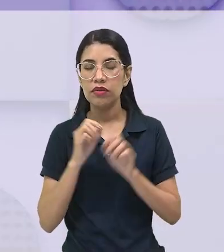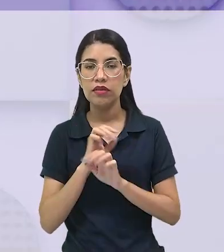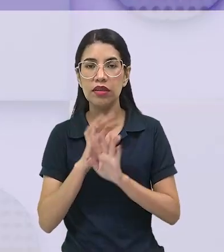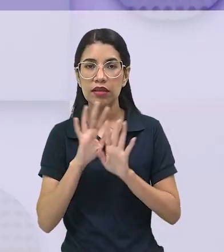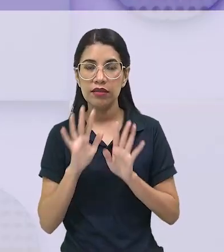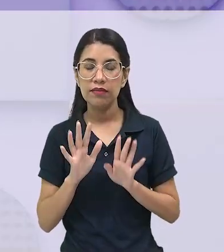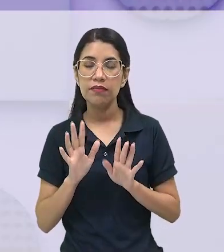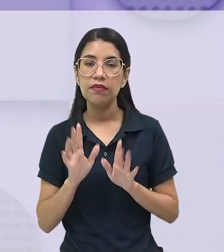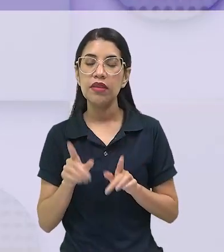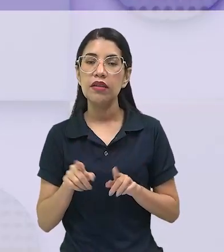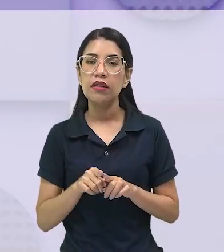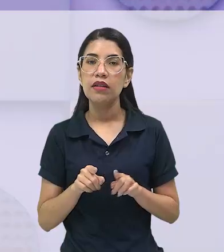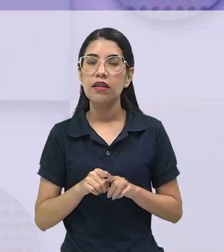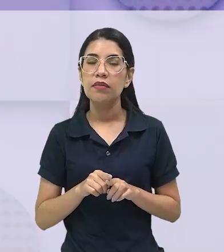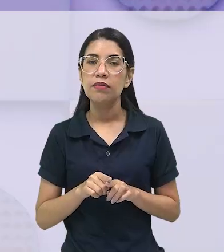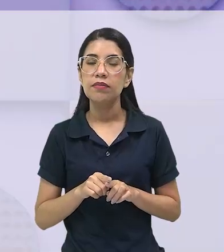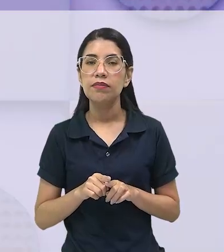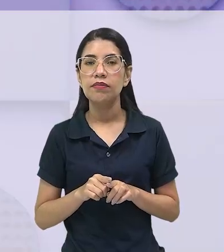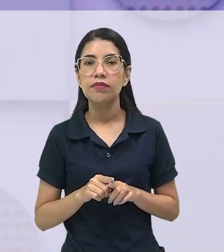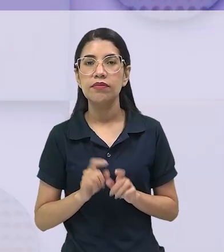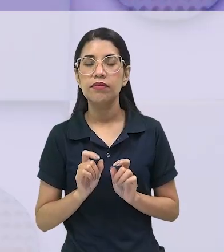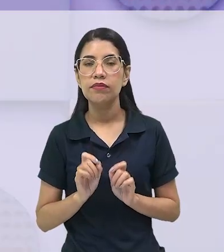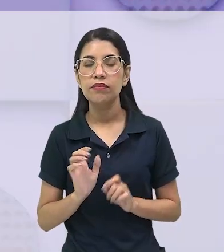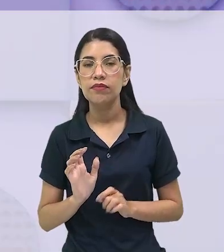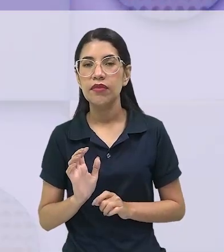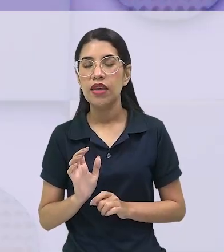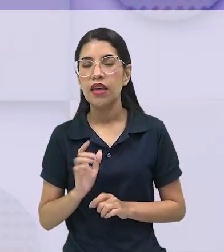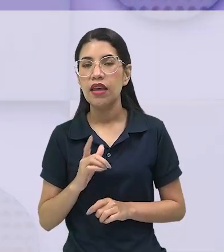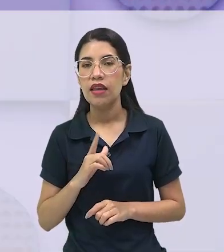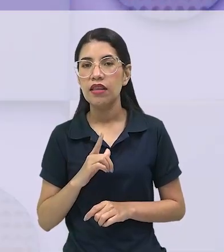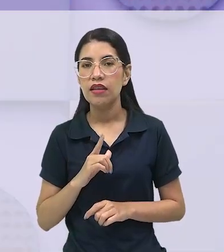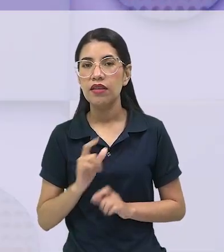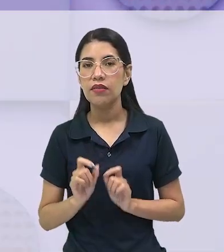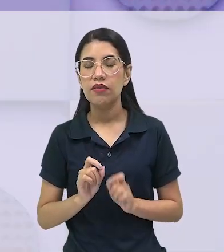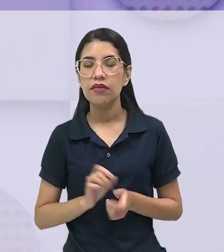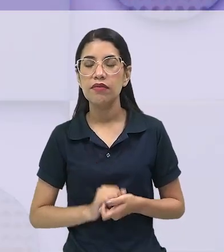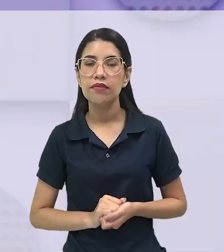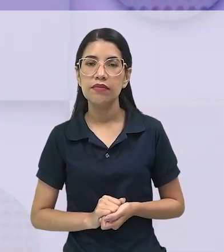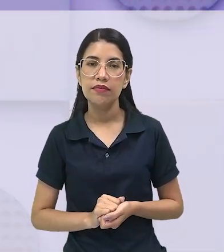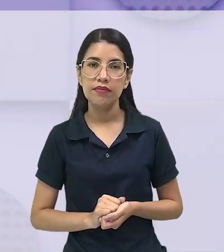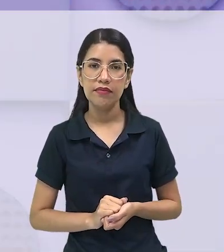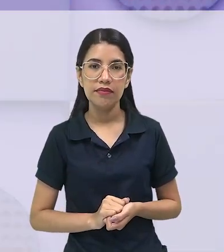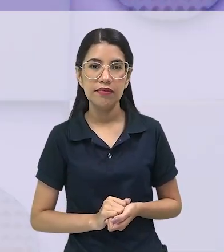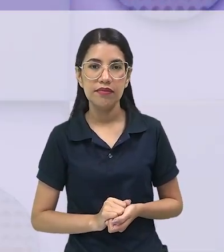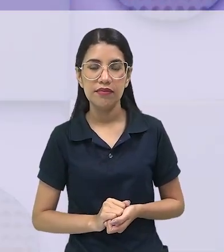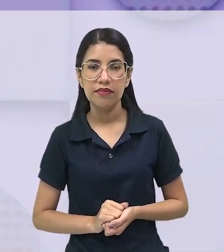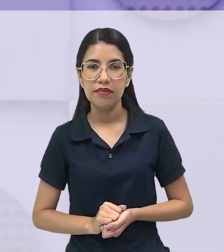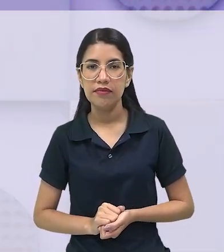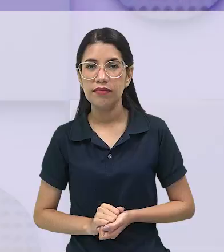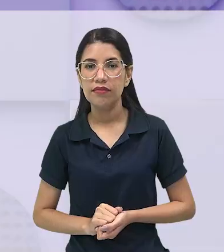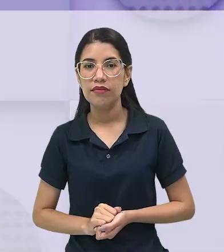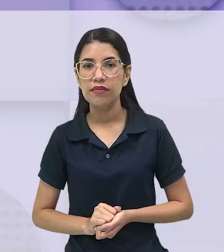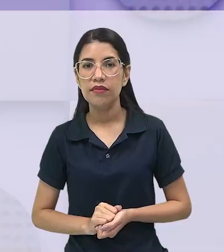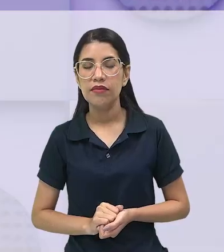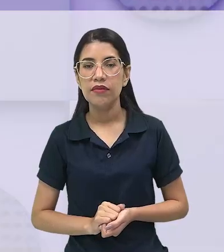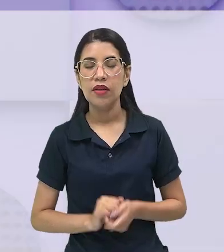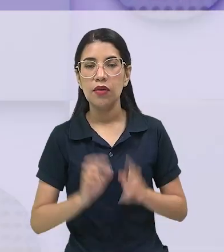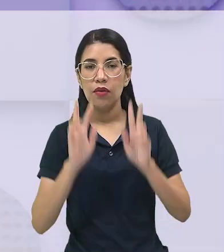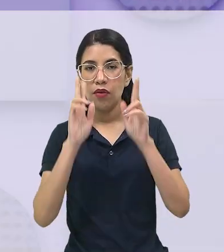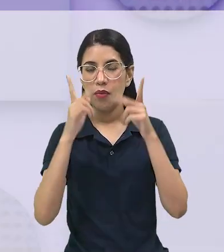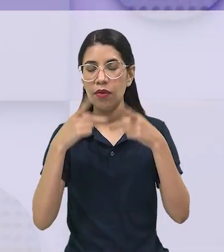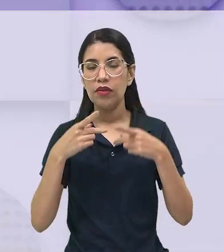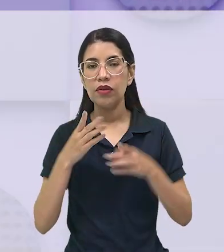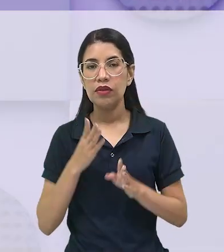questionamentos, também vai ser um movimento ao qual o ser humano vai se deparar com a